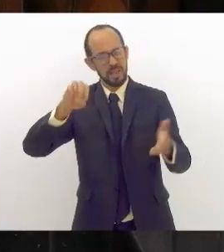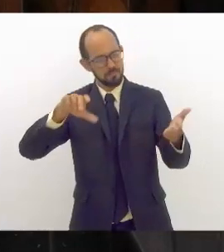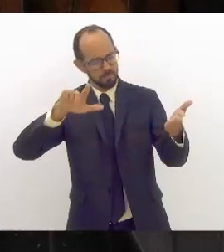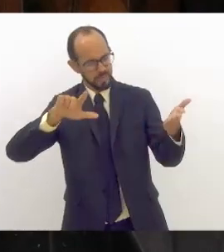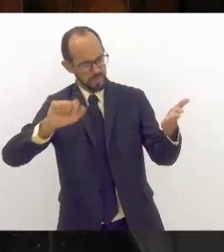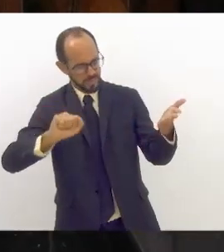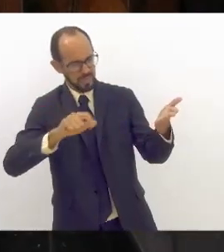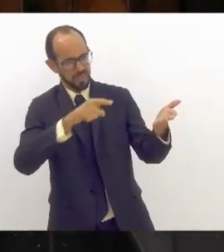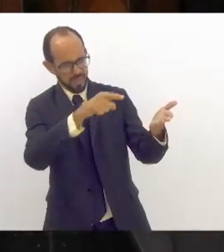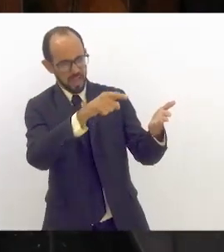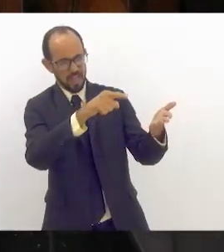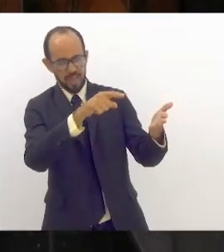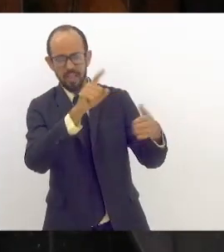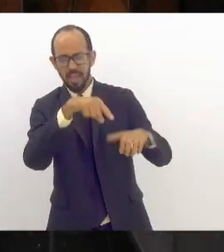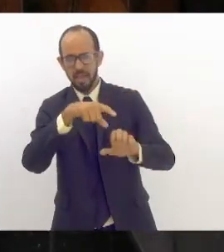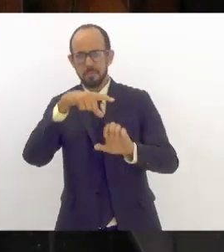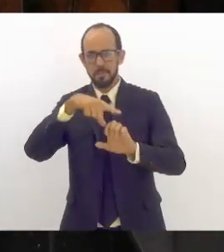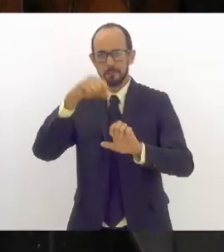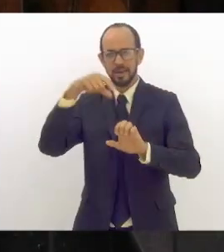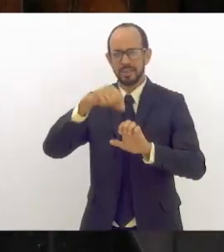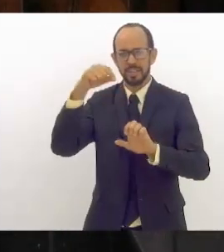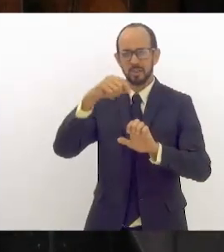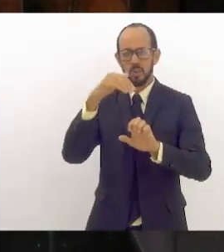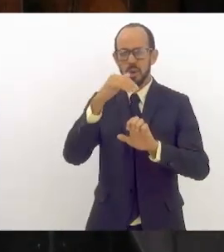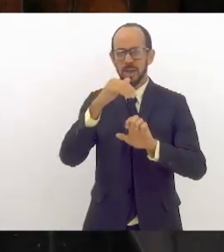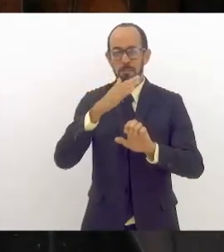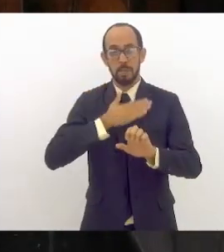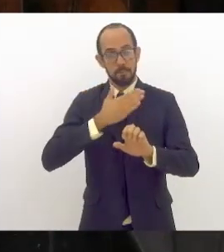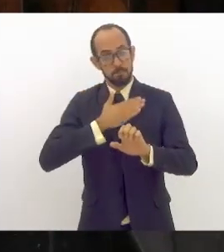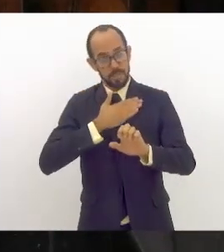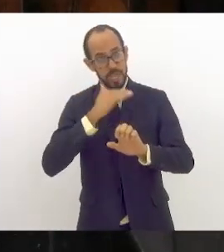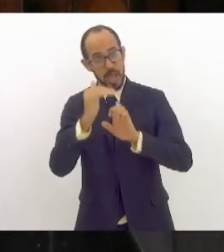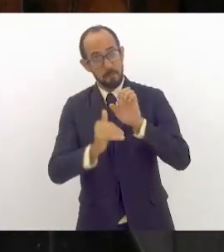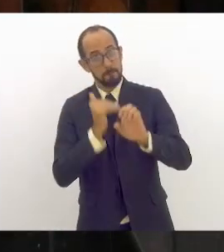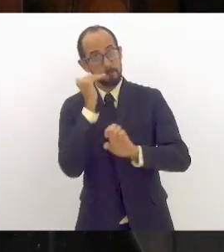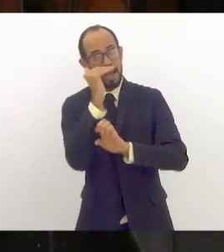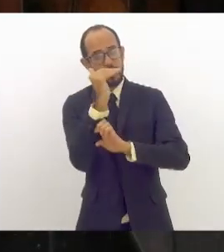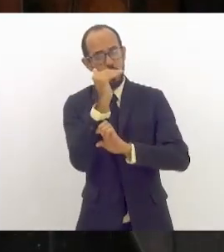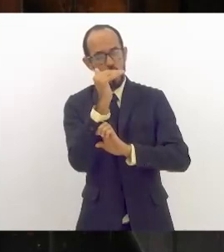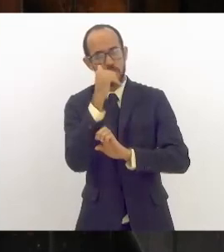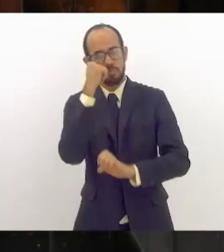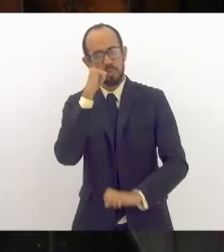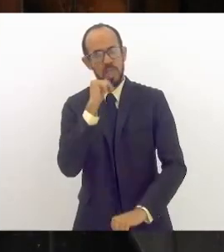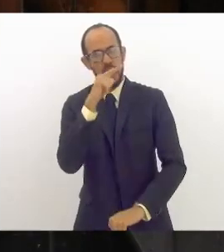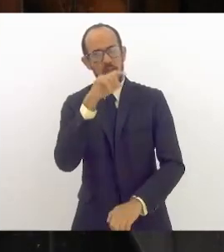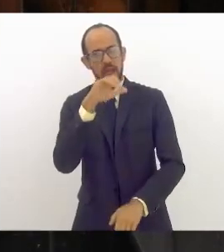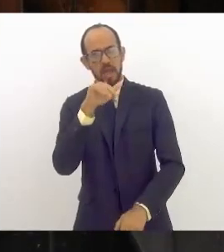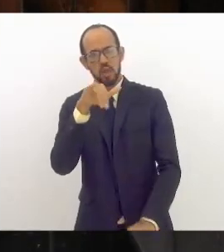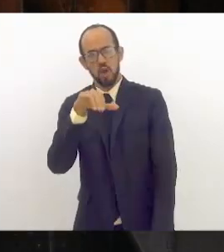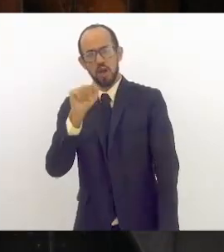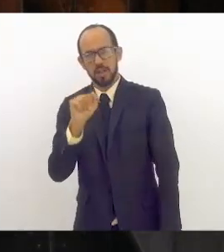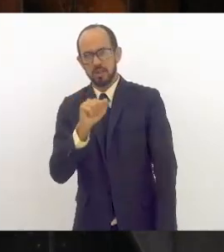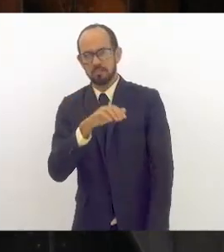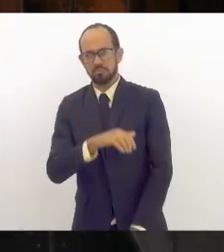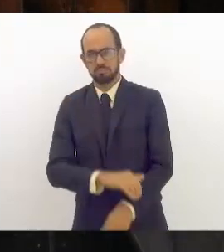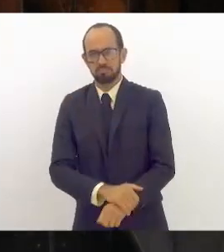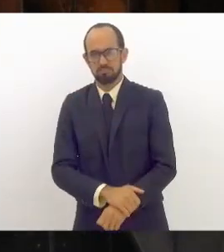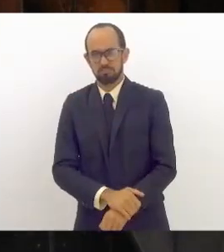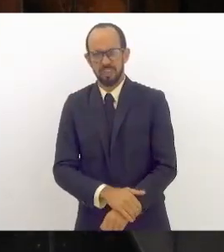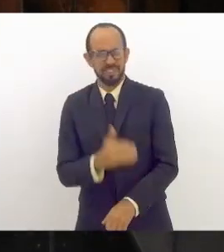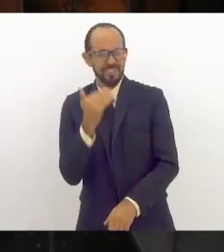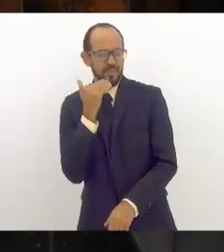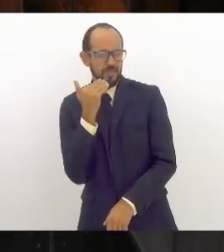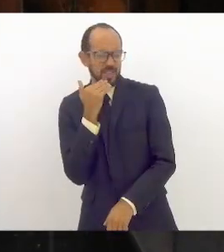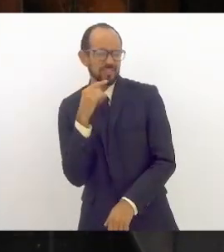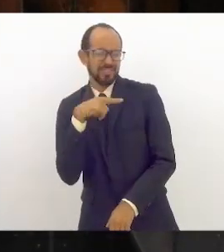é uma empreendedora maior para mim a maior empreendedora do Brasil me inspira é carioca tem um defeitinho é